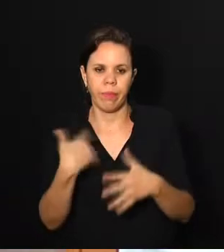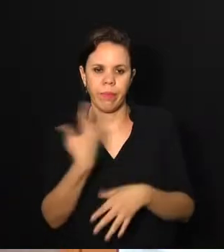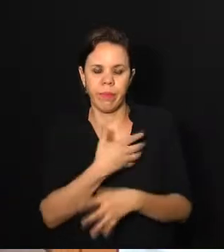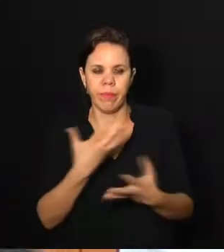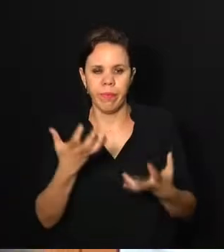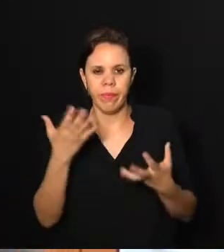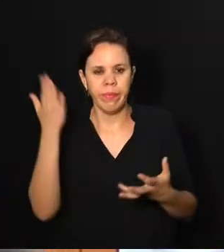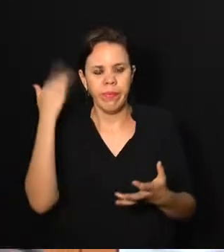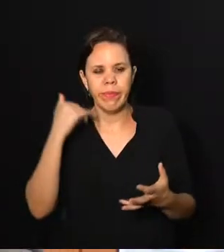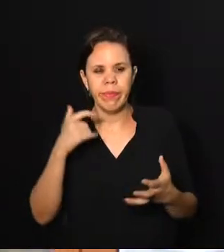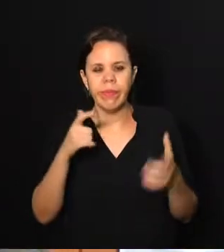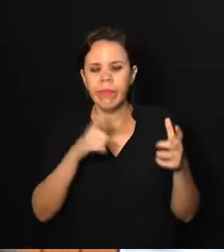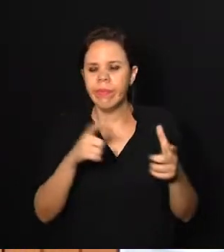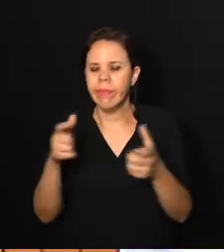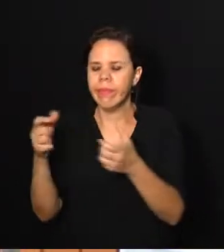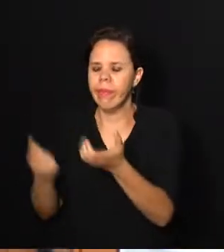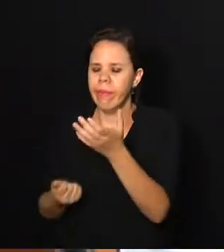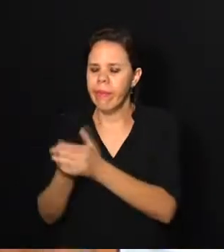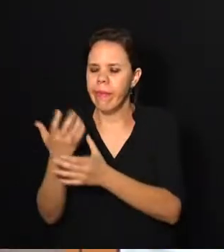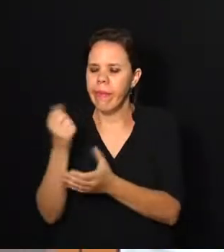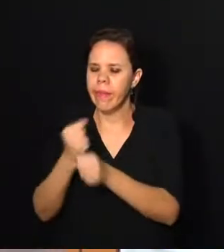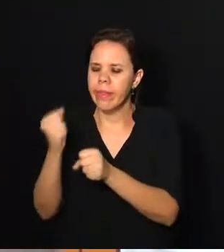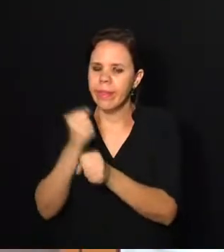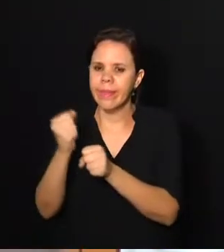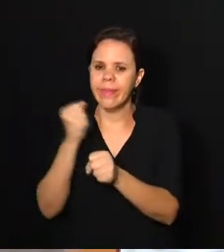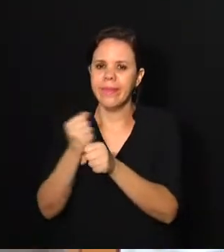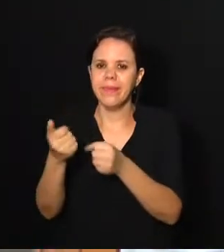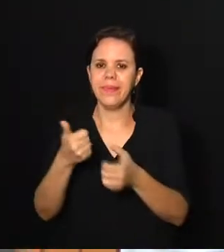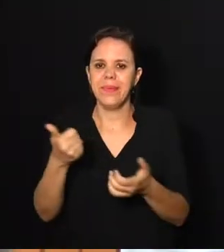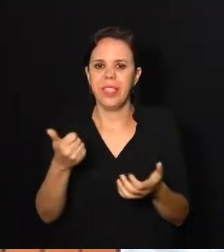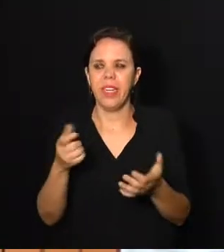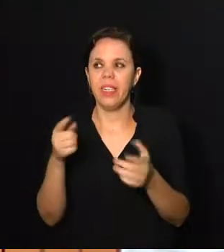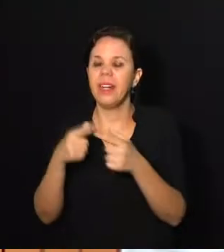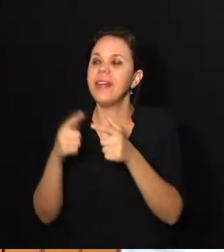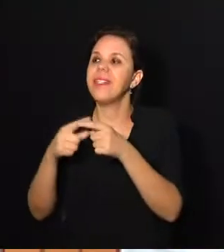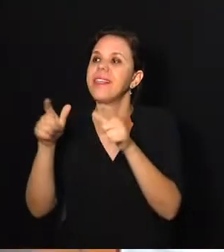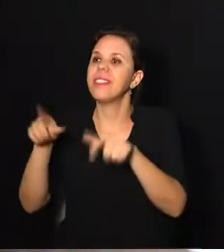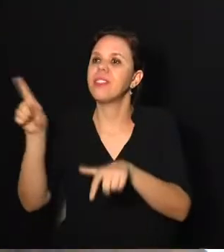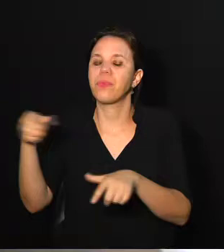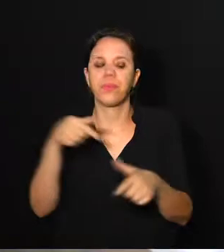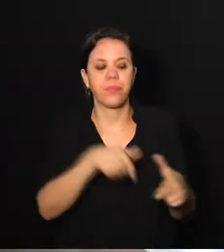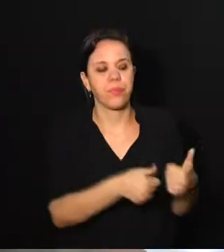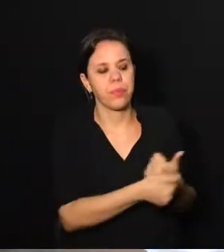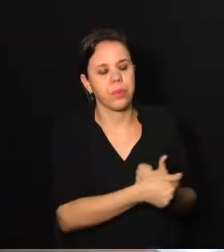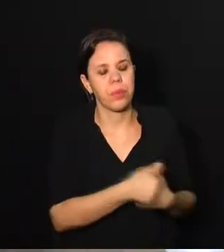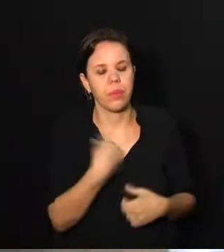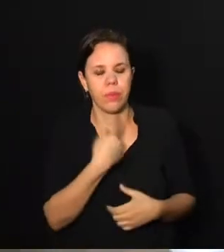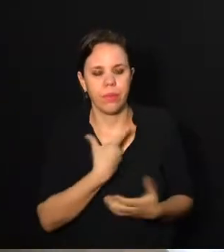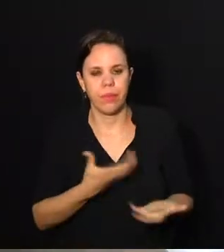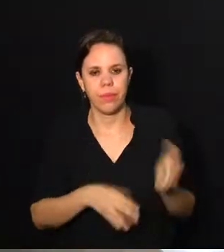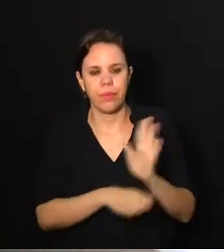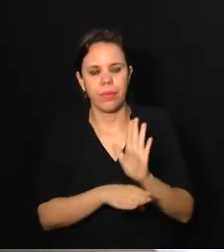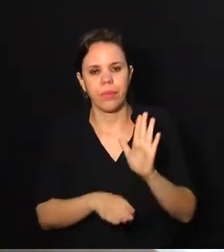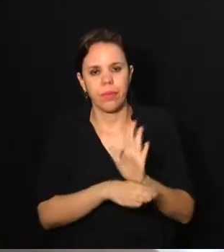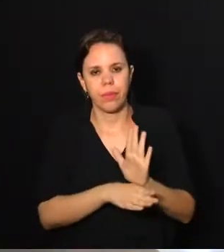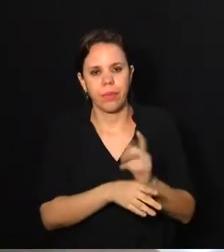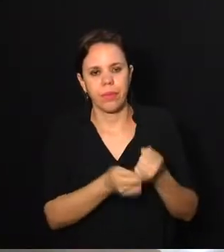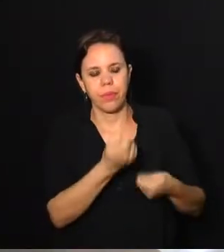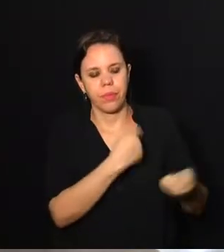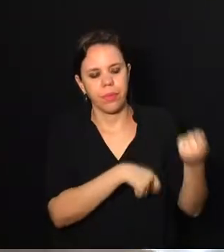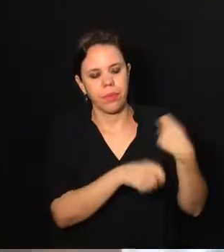saber aonde vai construir essa primeira creche, por que vai construir lá, por que não construiu aqui, nós estamos ajudando a governar a cidade de